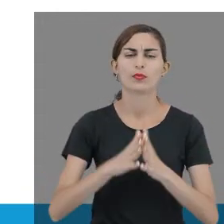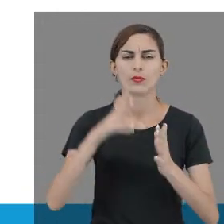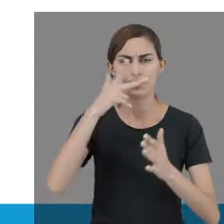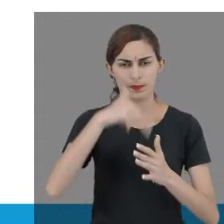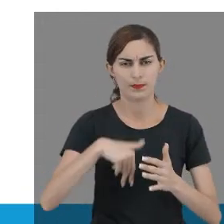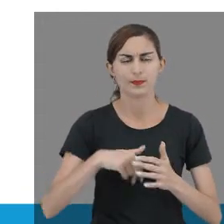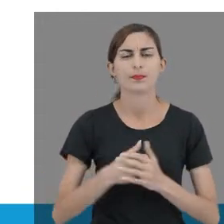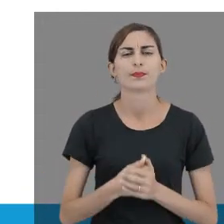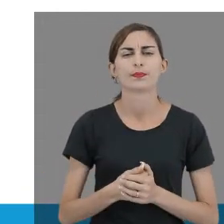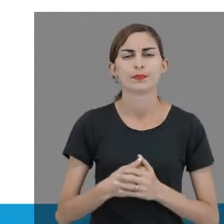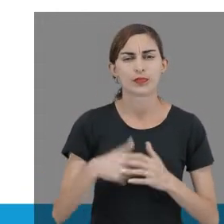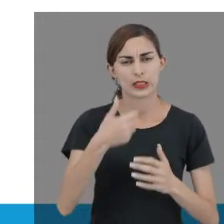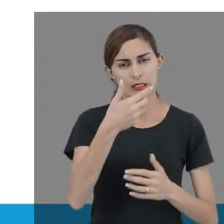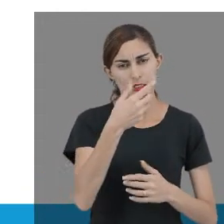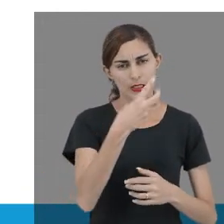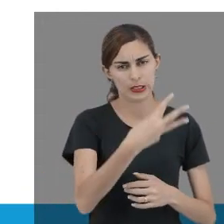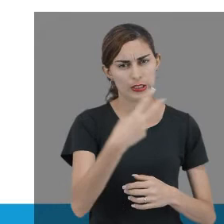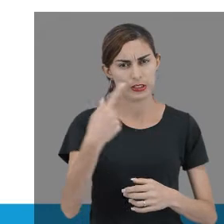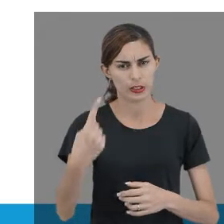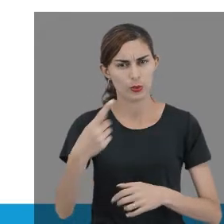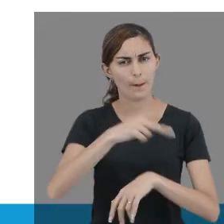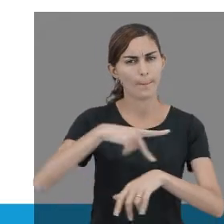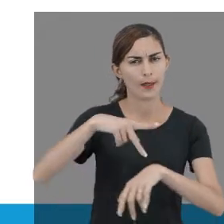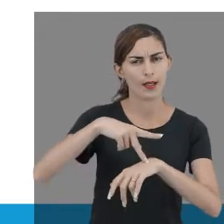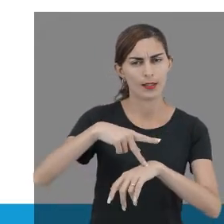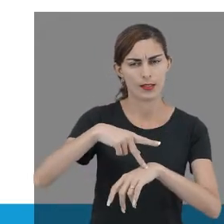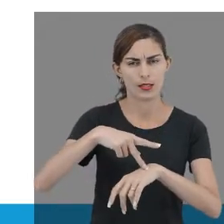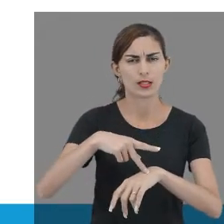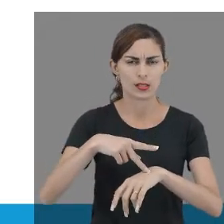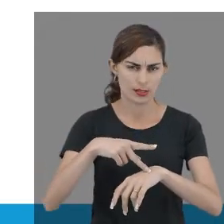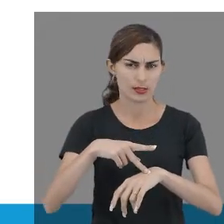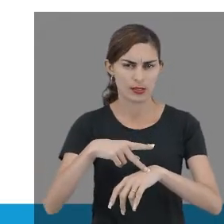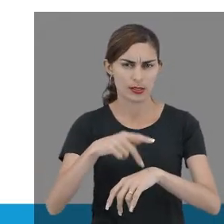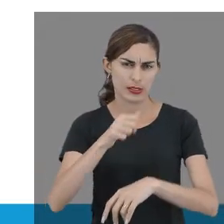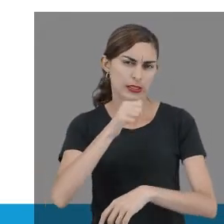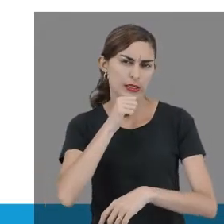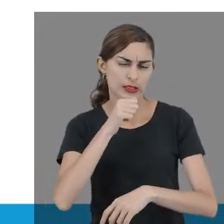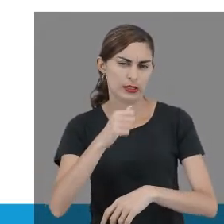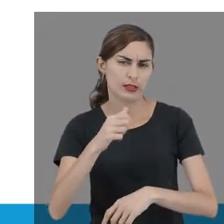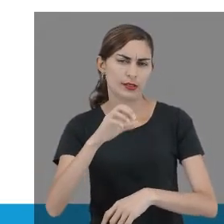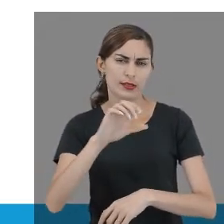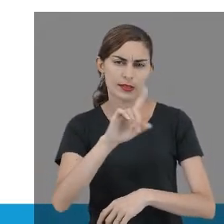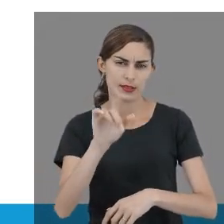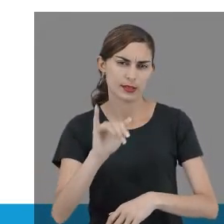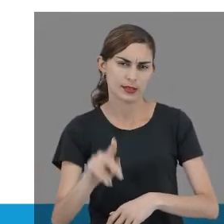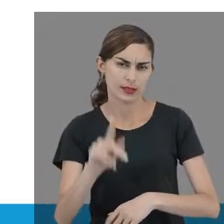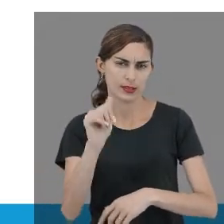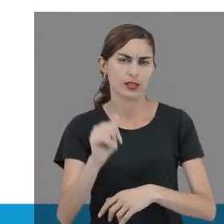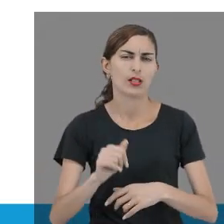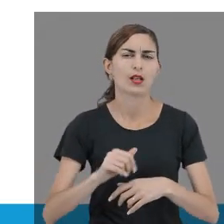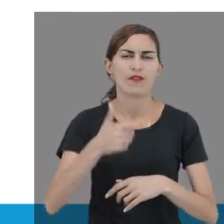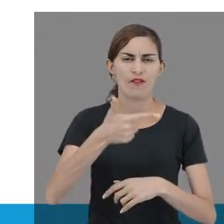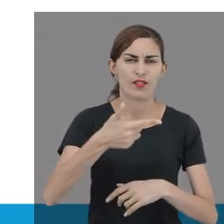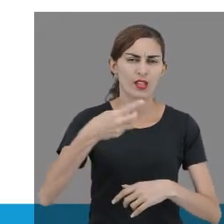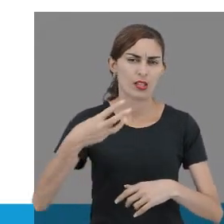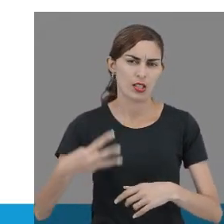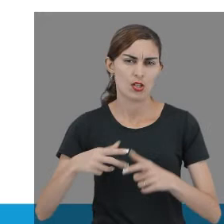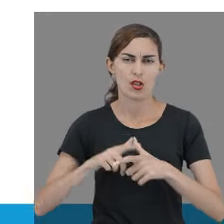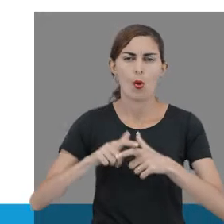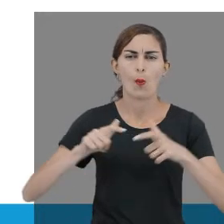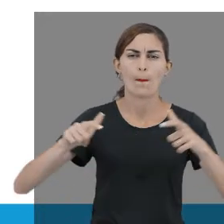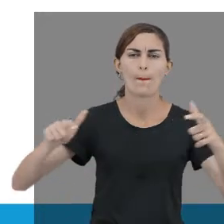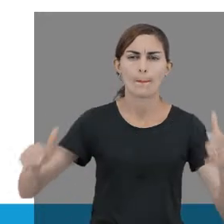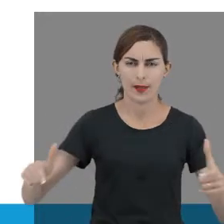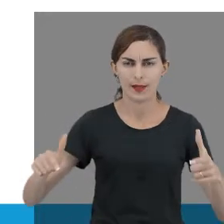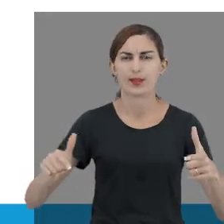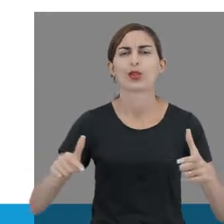mesmo. 31 países com a síndrome congênita do Zika, caracterizada principalmente pela microcefalia. E em 23